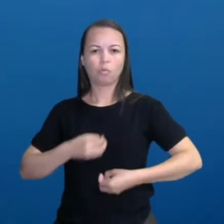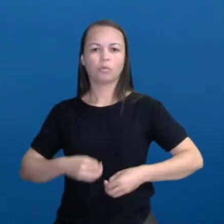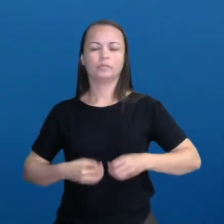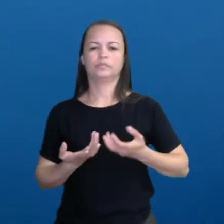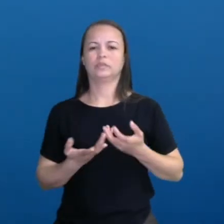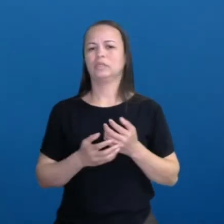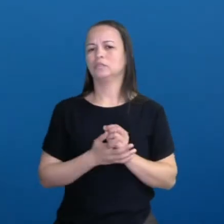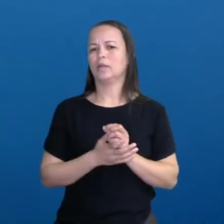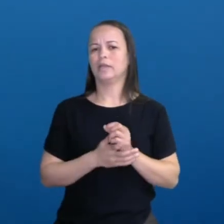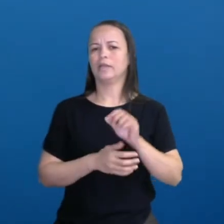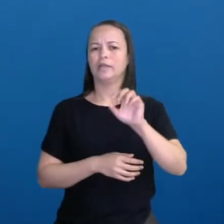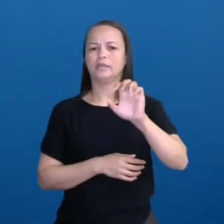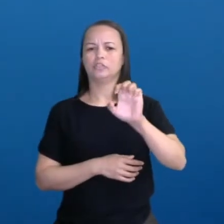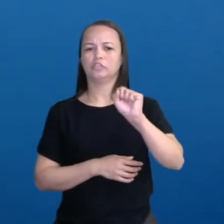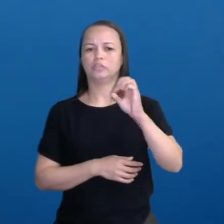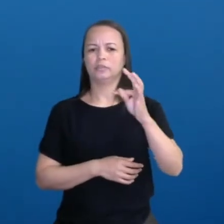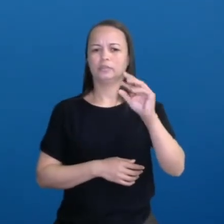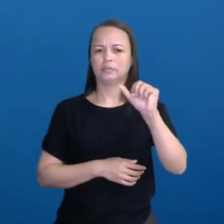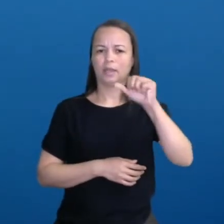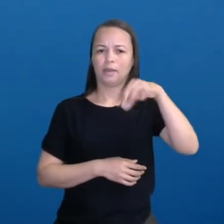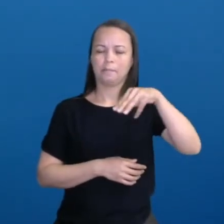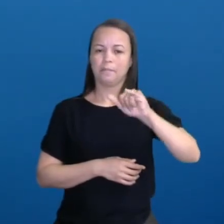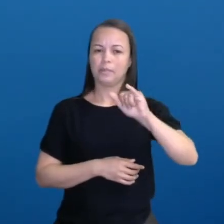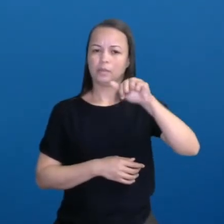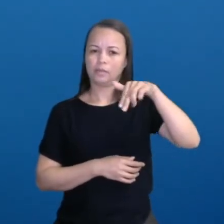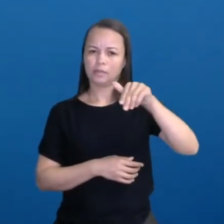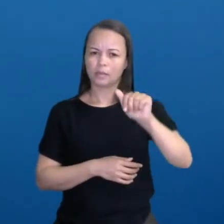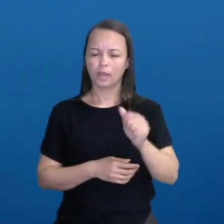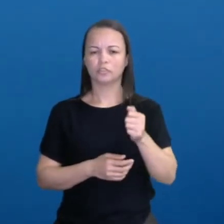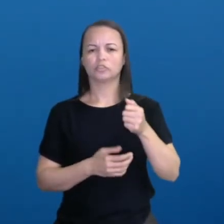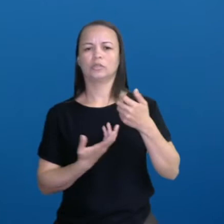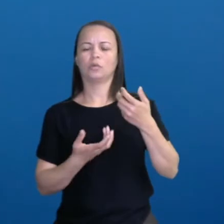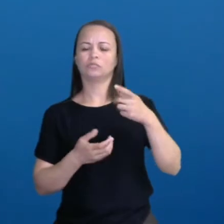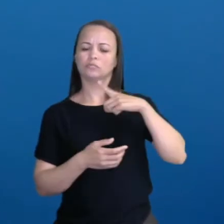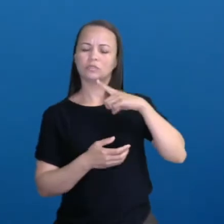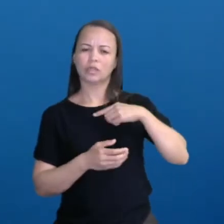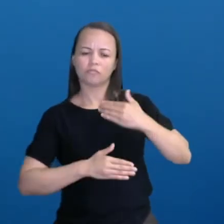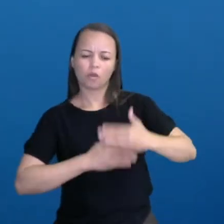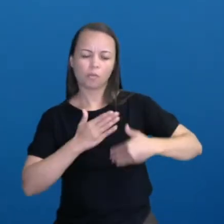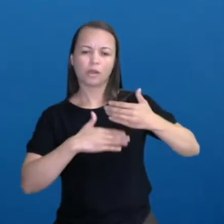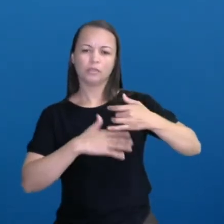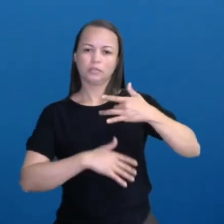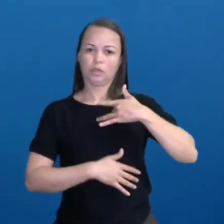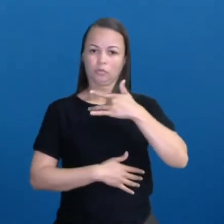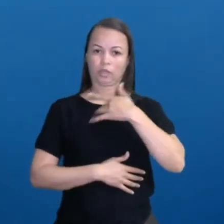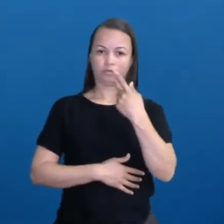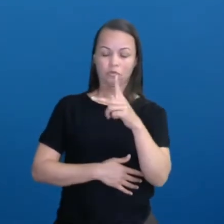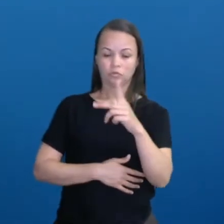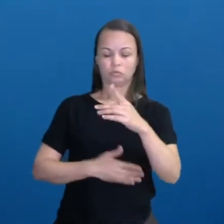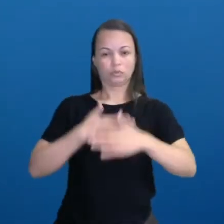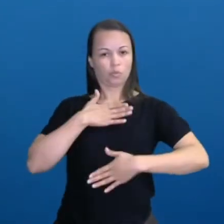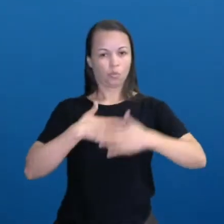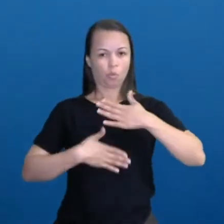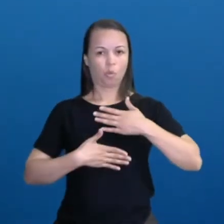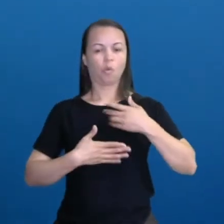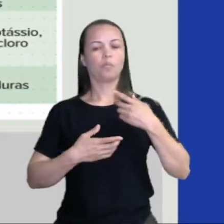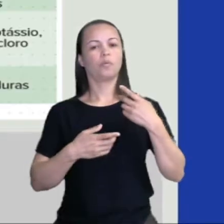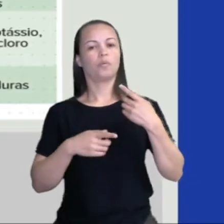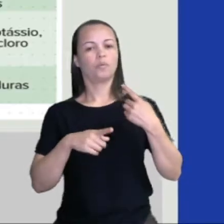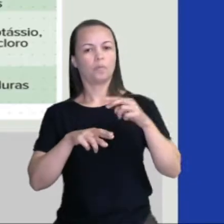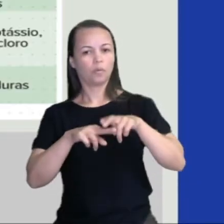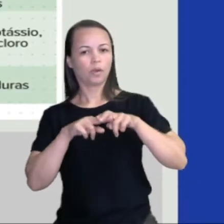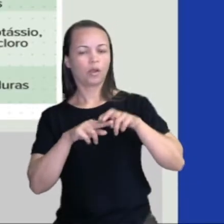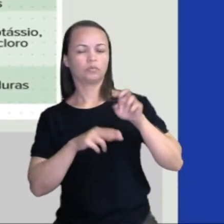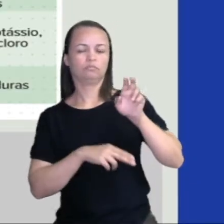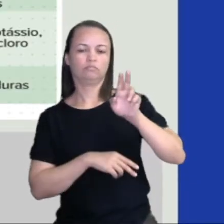elas teriam quase uma função de coenzimas. Muitas das reações químicas só vão ocorrer de forma saudável no teu corpo por causa das vitaminas. E aí a